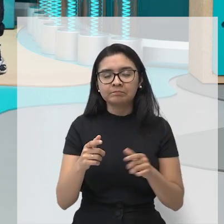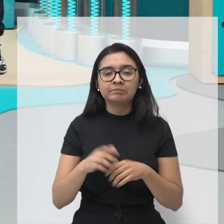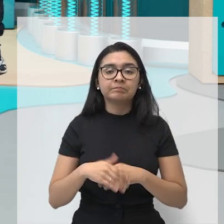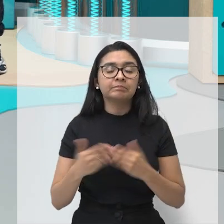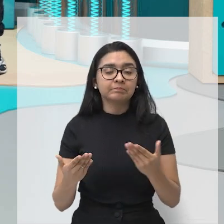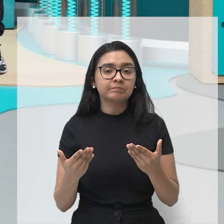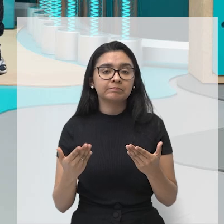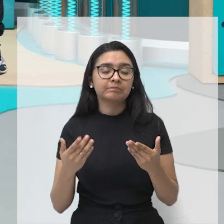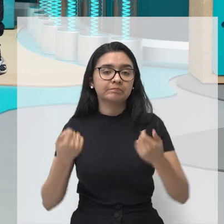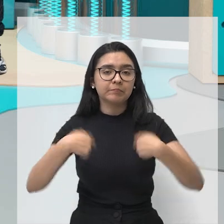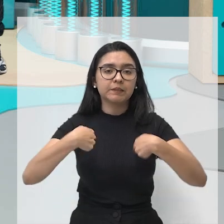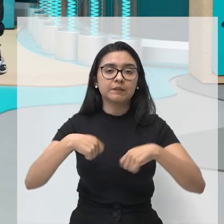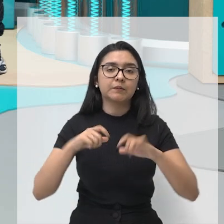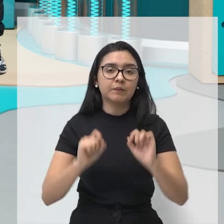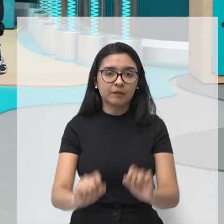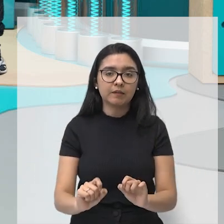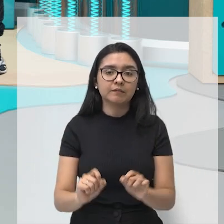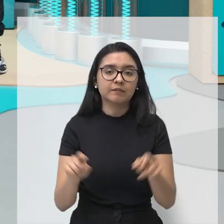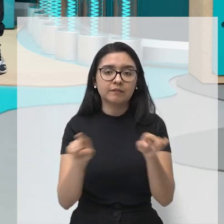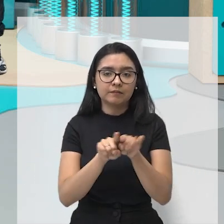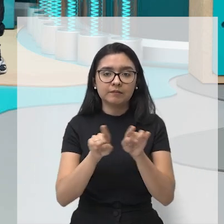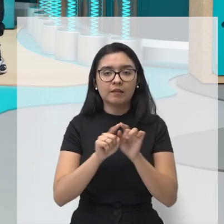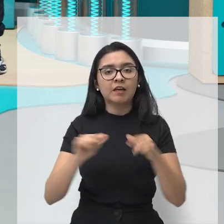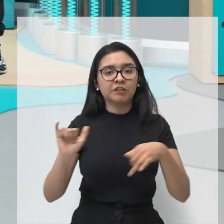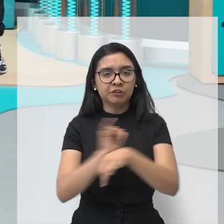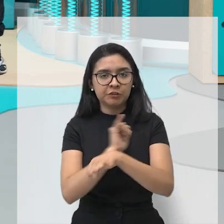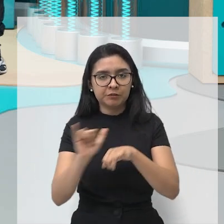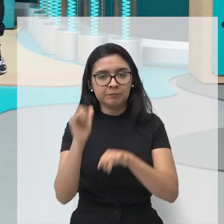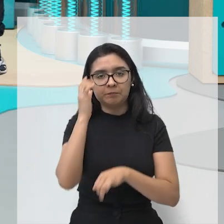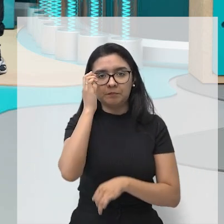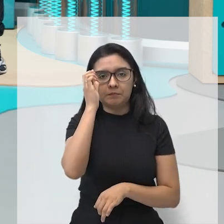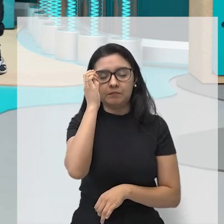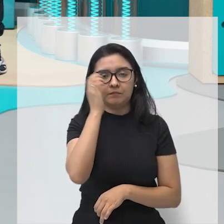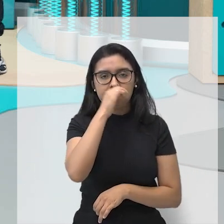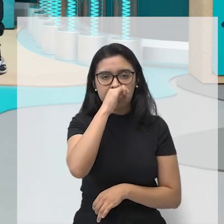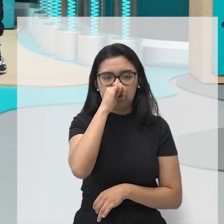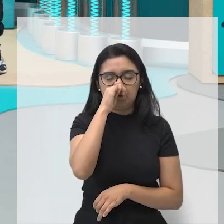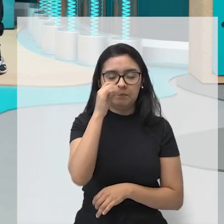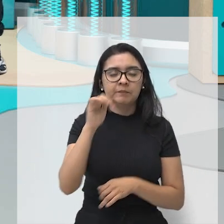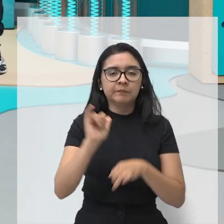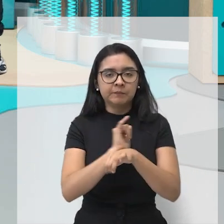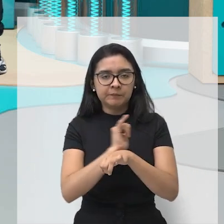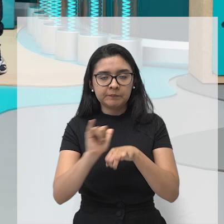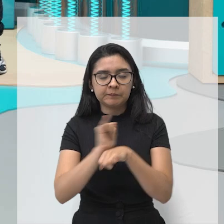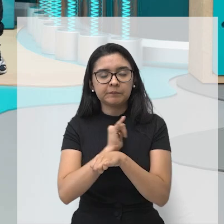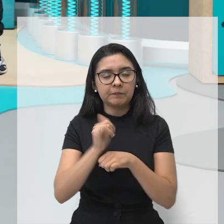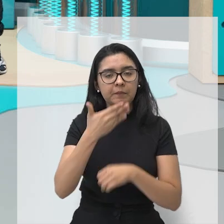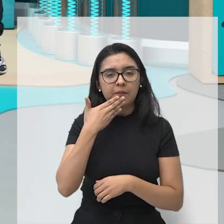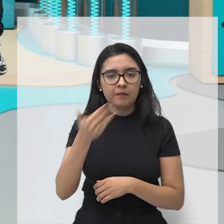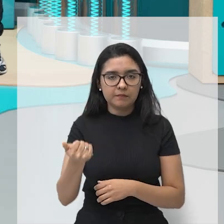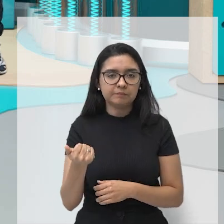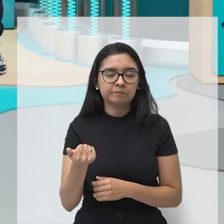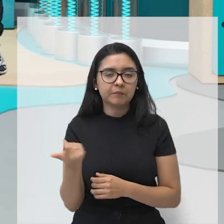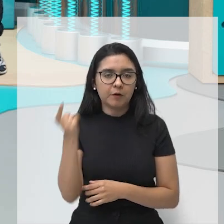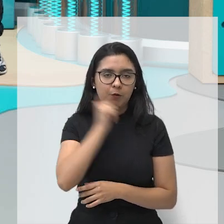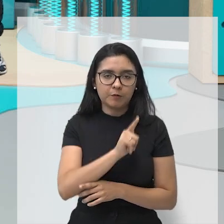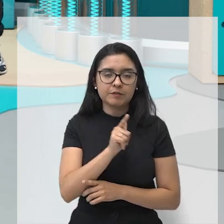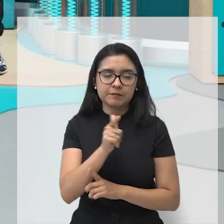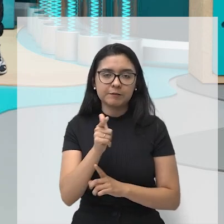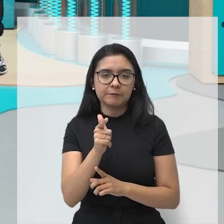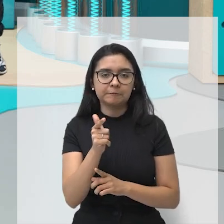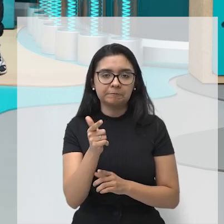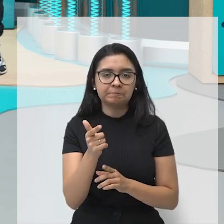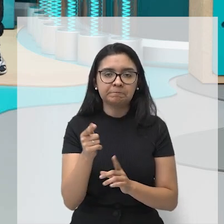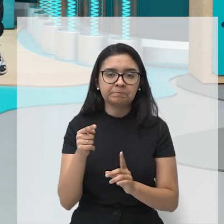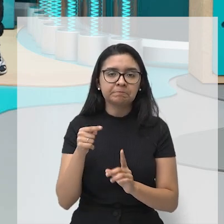vai necessitar aí desse aspecto da estratégia, né? Vão ter que fazer uso aí da melhor estratégia para chegar